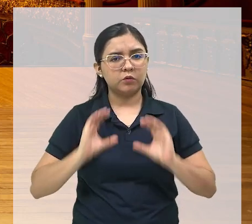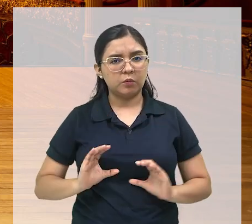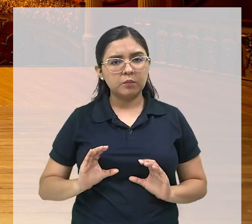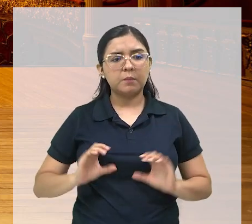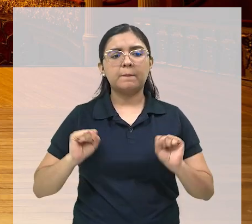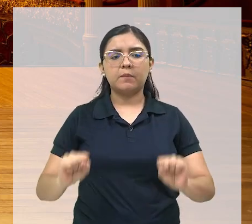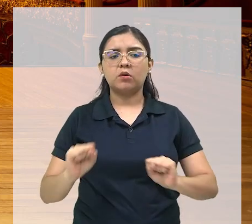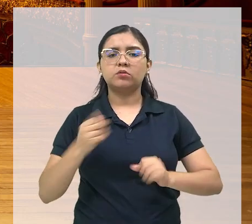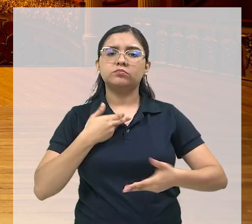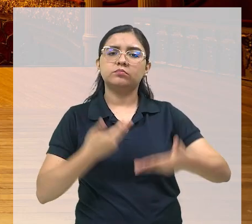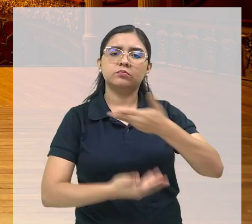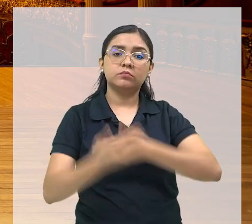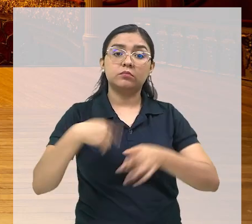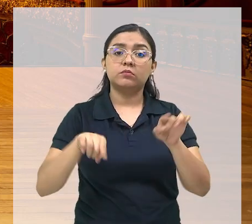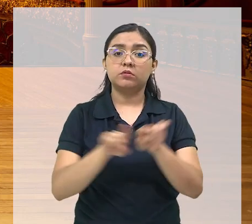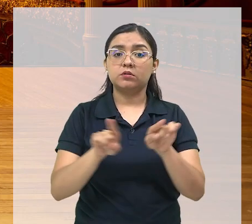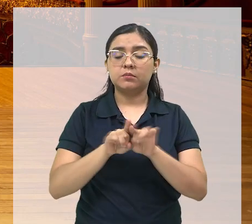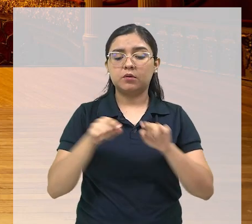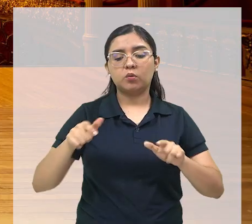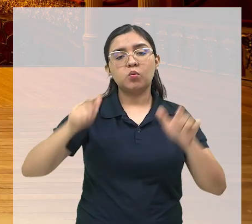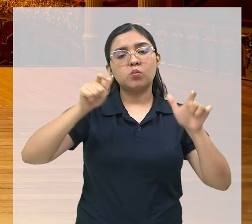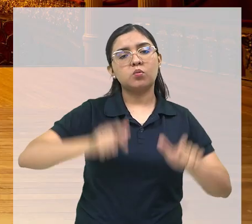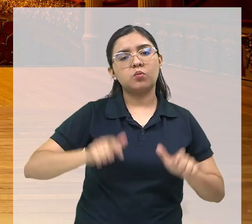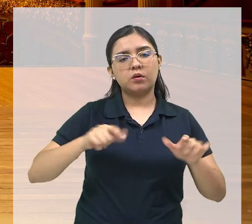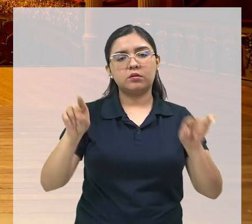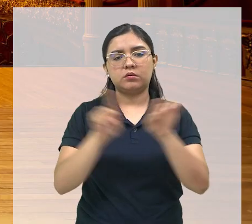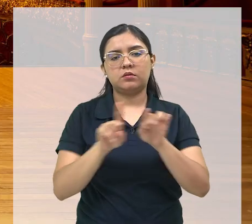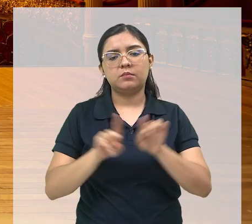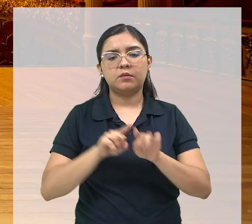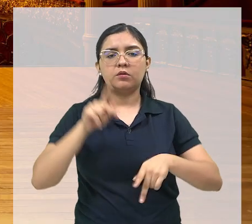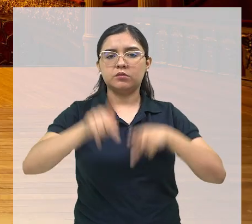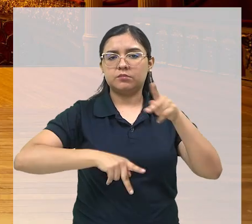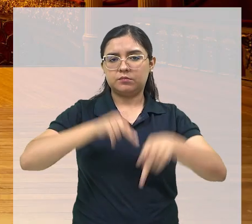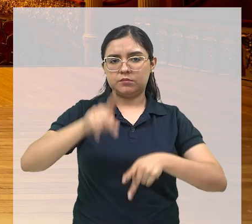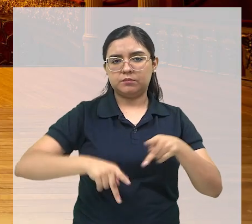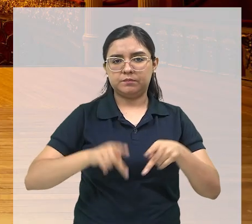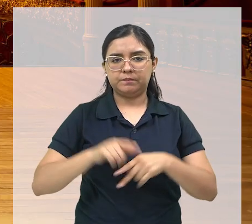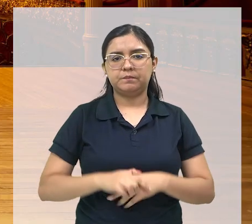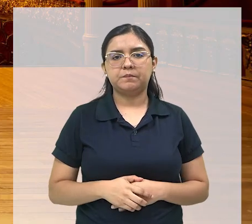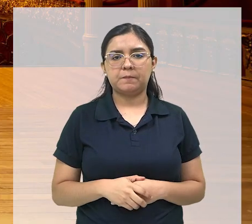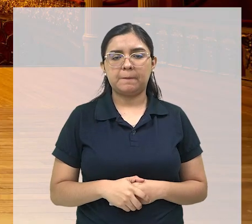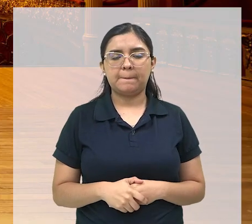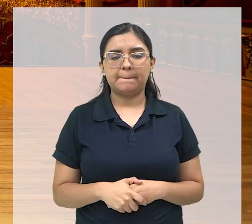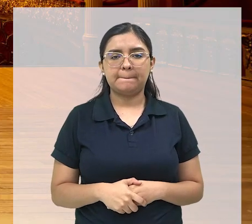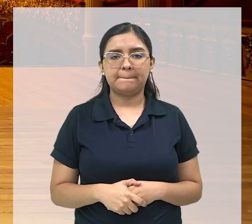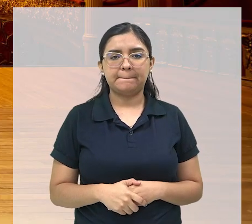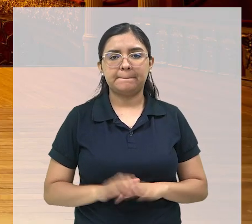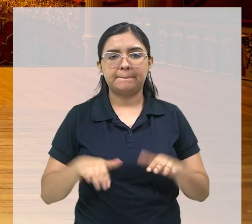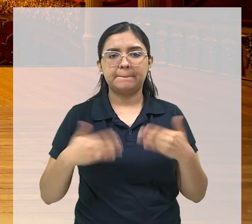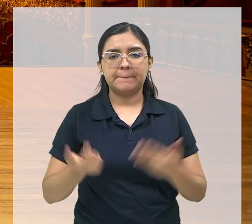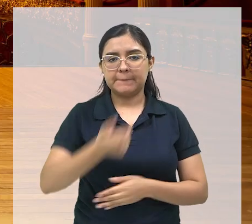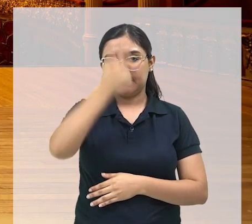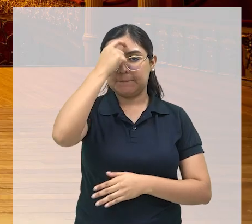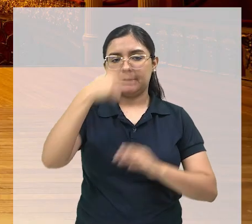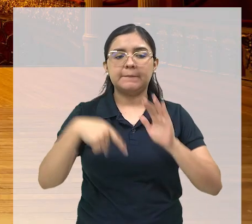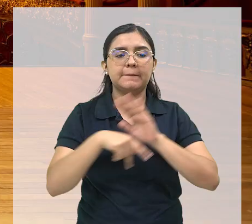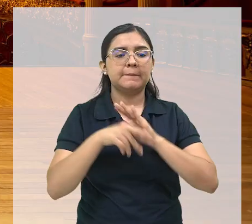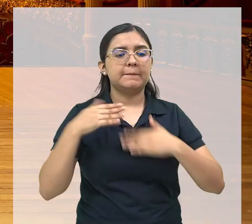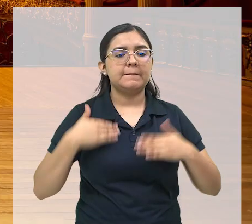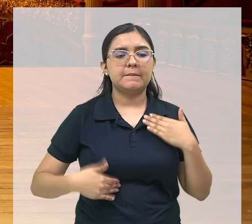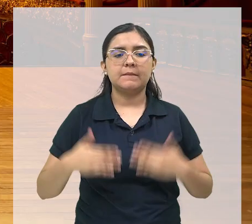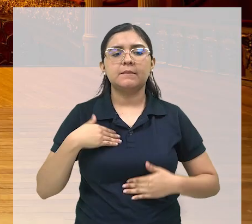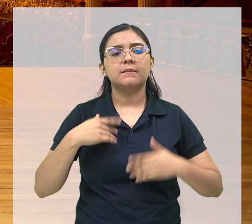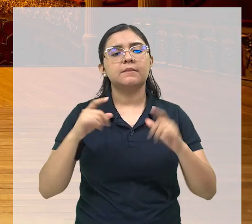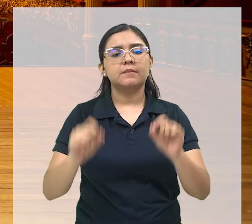pode se relacionar tanto com o espaço como com outra pessoa. A consciência corporal